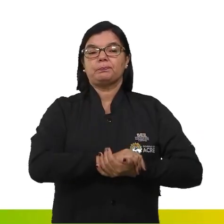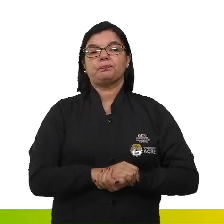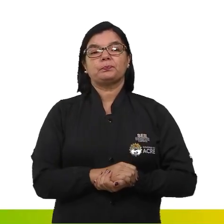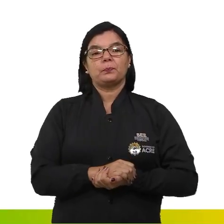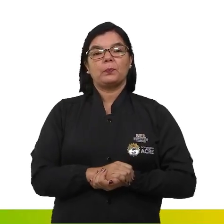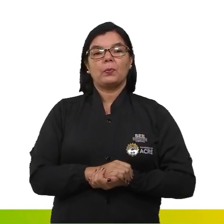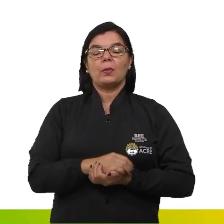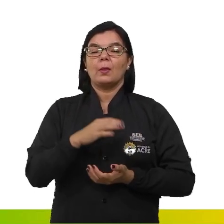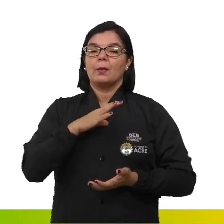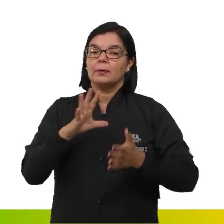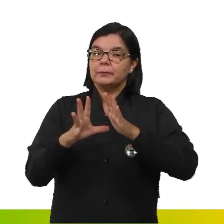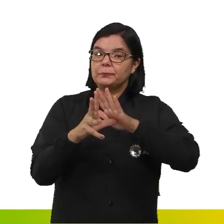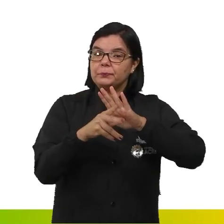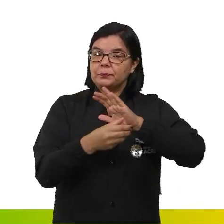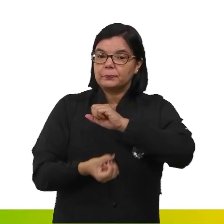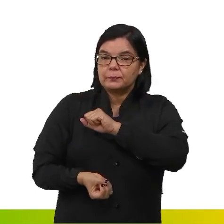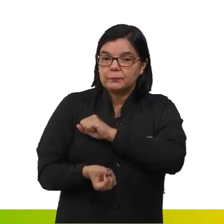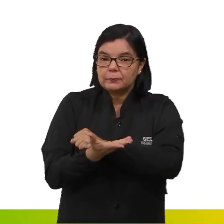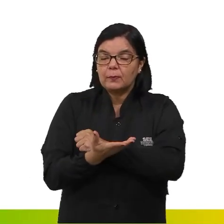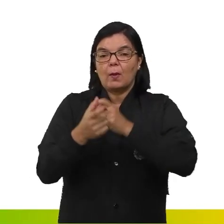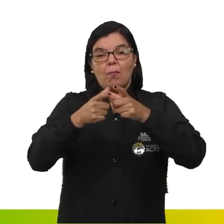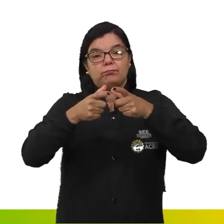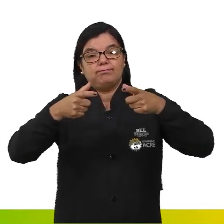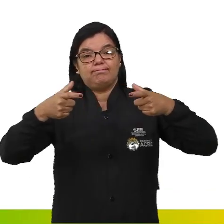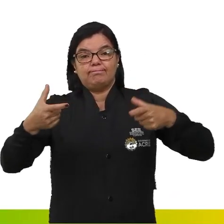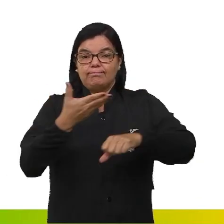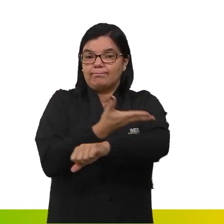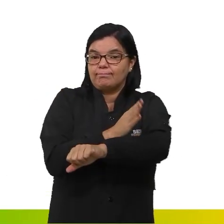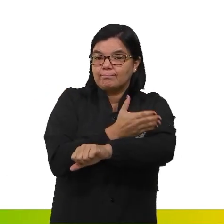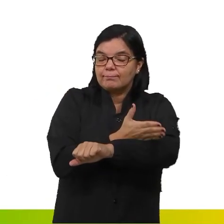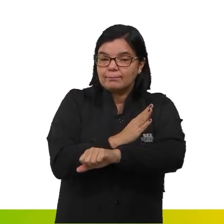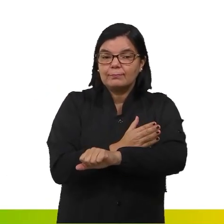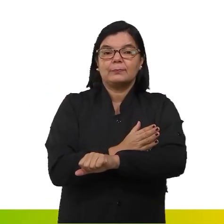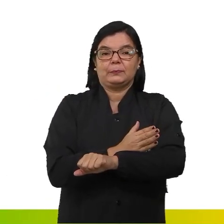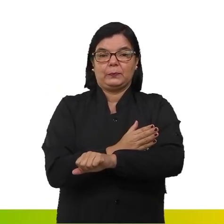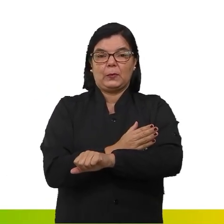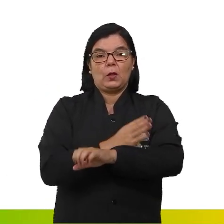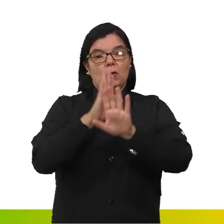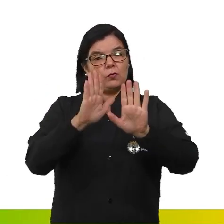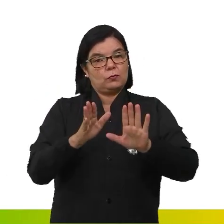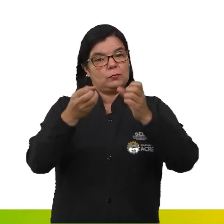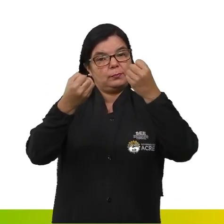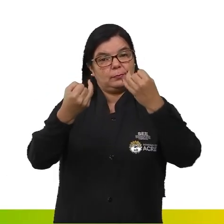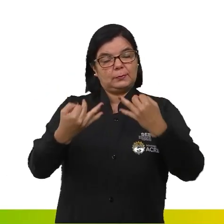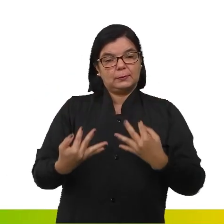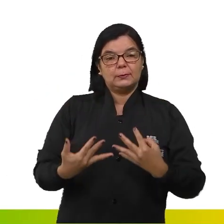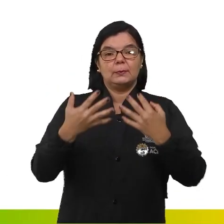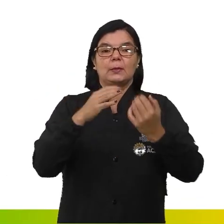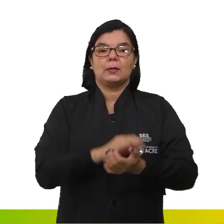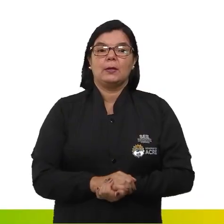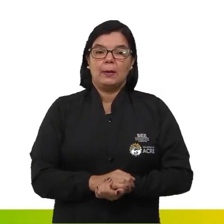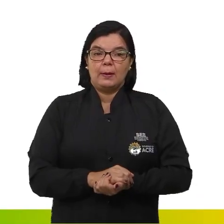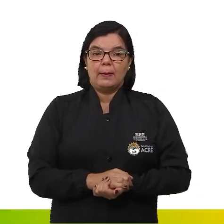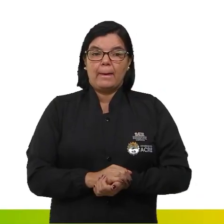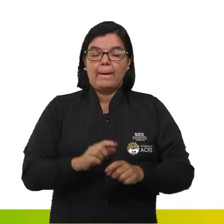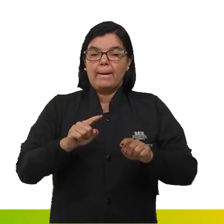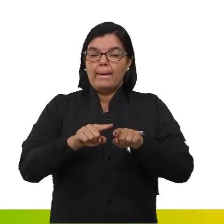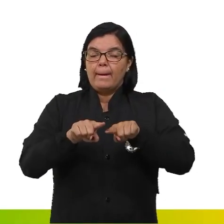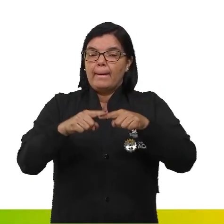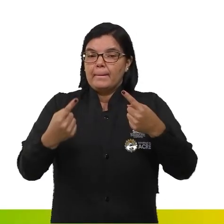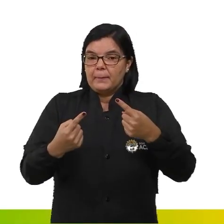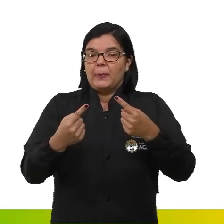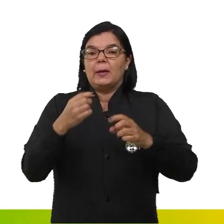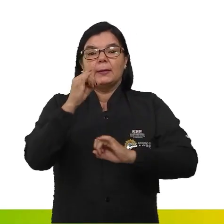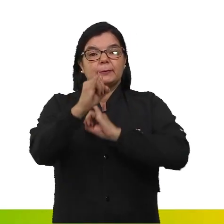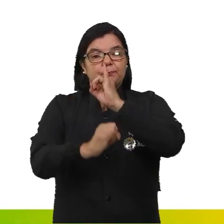a corrupção, ela é amplamente praticada, não é? Como eu já venho falando, aí pelas redes sociais,